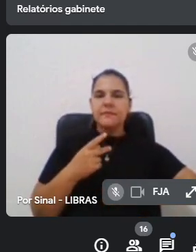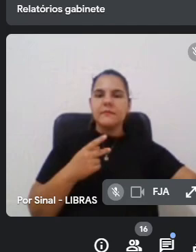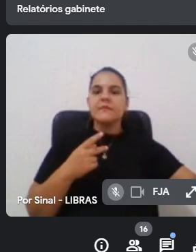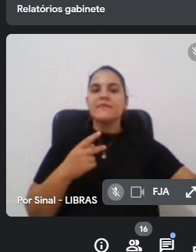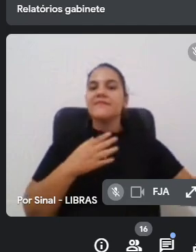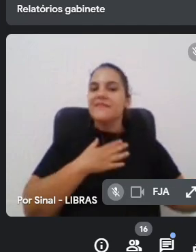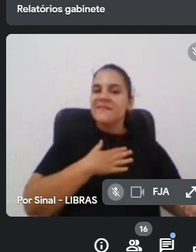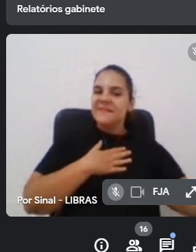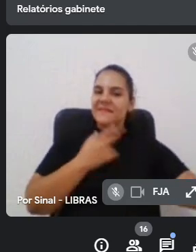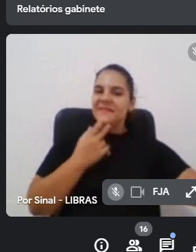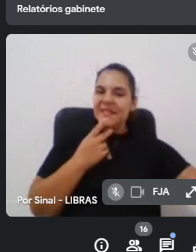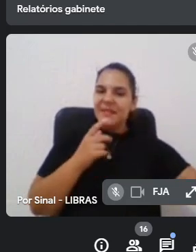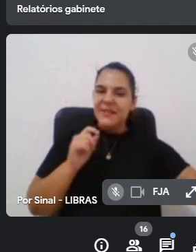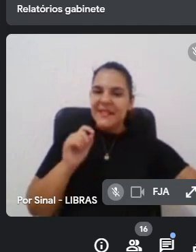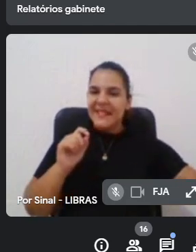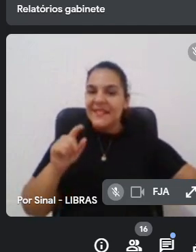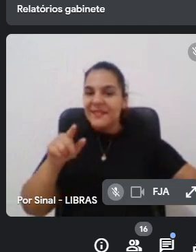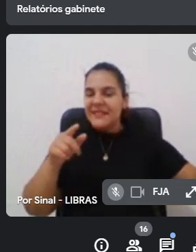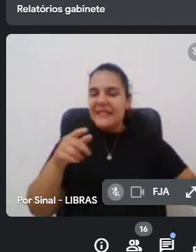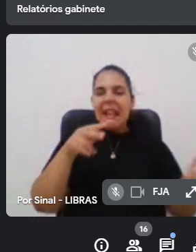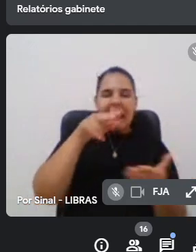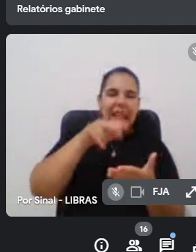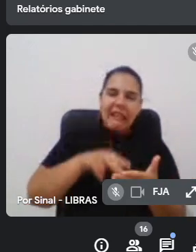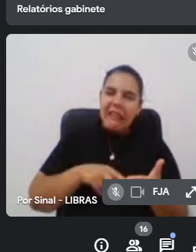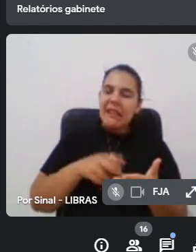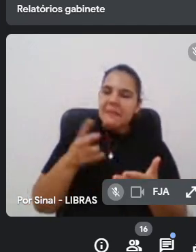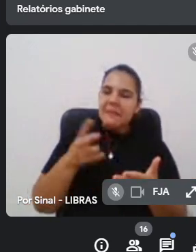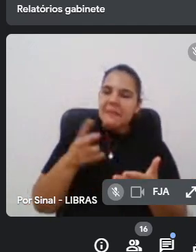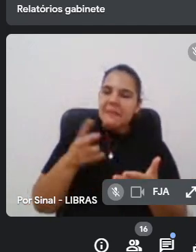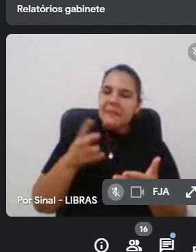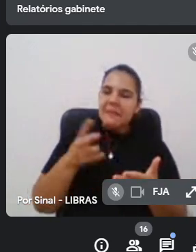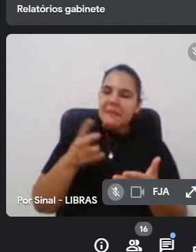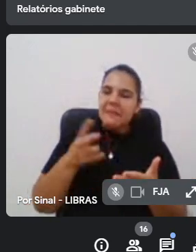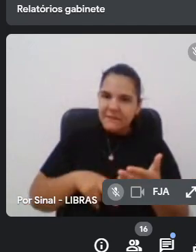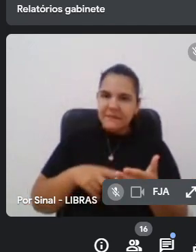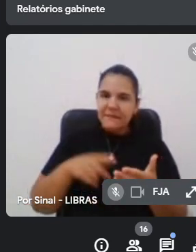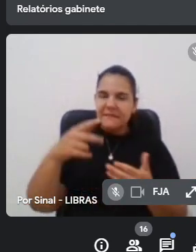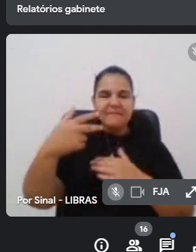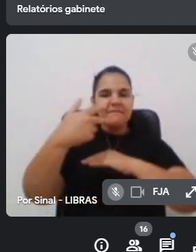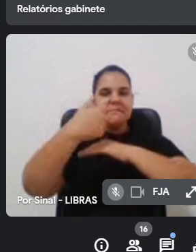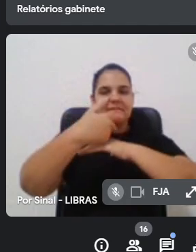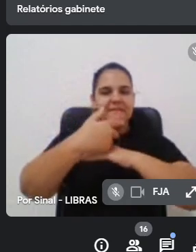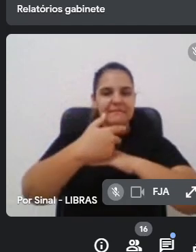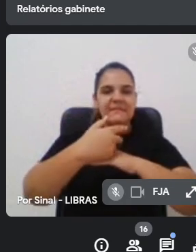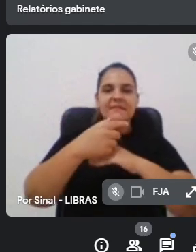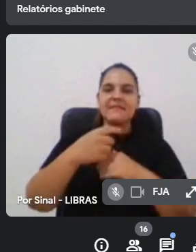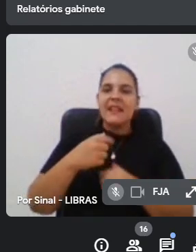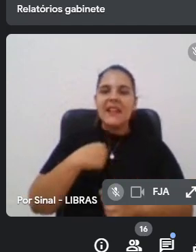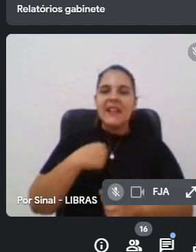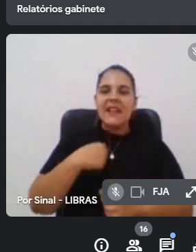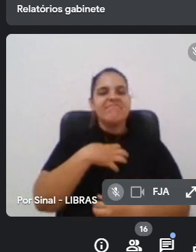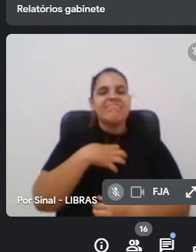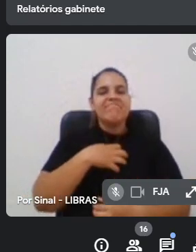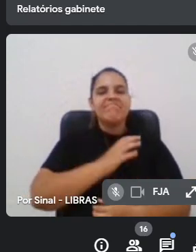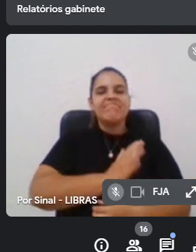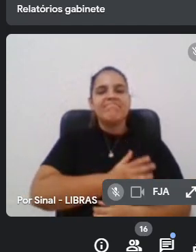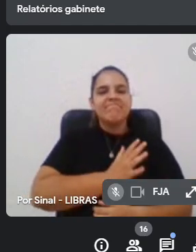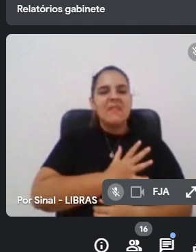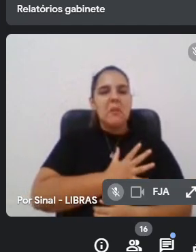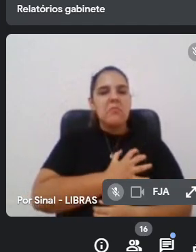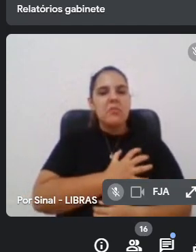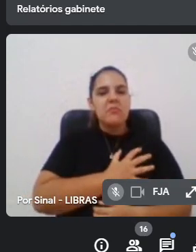enquanto você lia e você estava falando aí com sua câmera aberta, meu coraçãozinho ficou disparado. Eu trabalhava aí nesse prédio também,